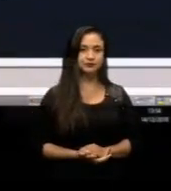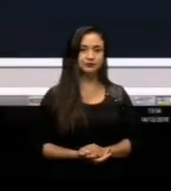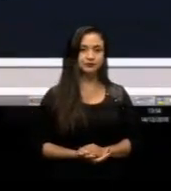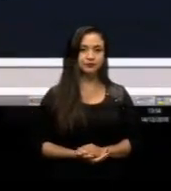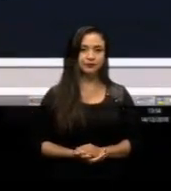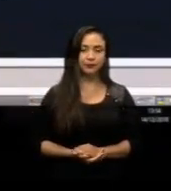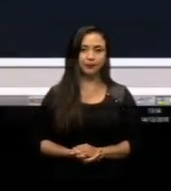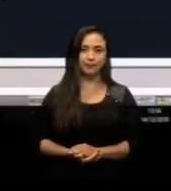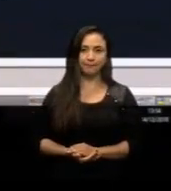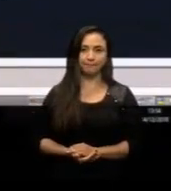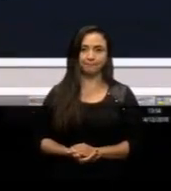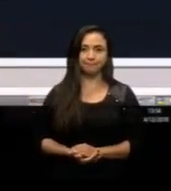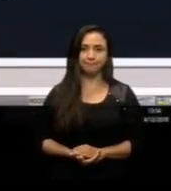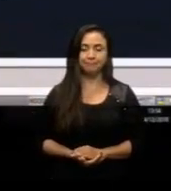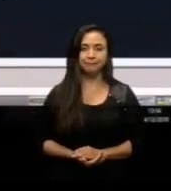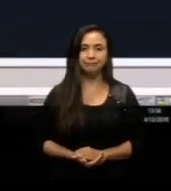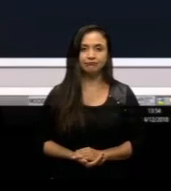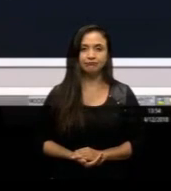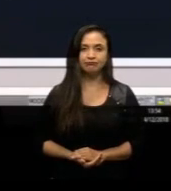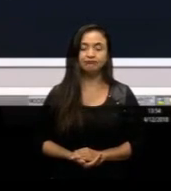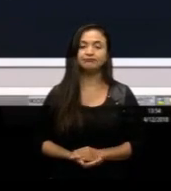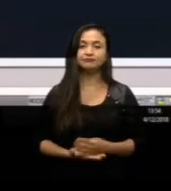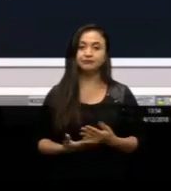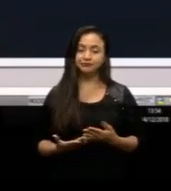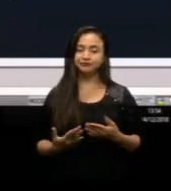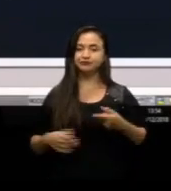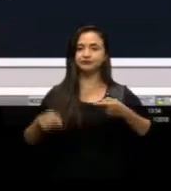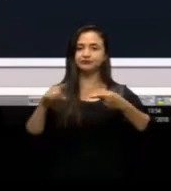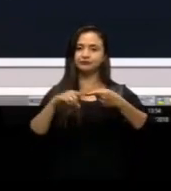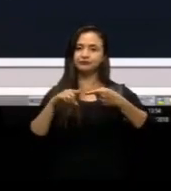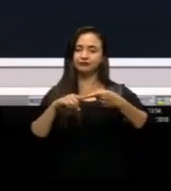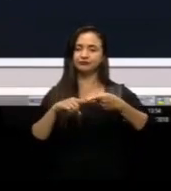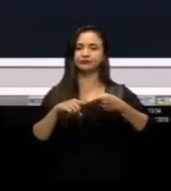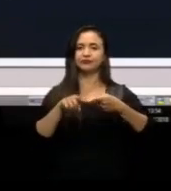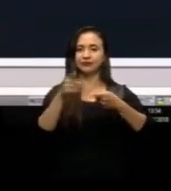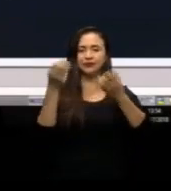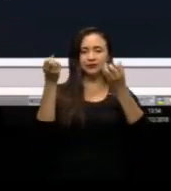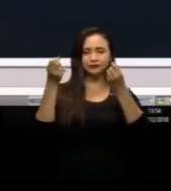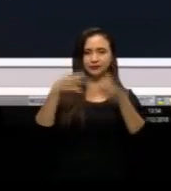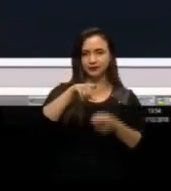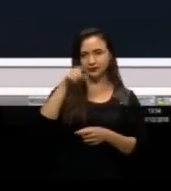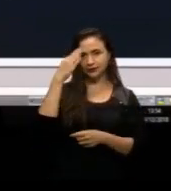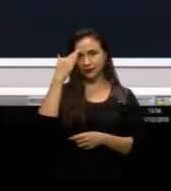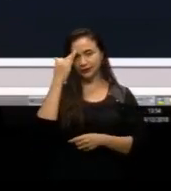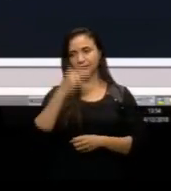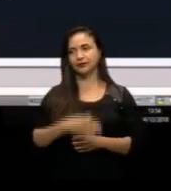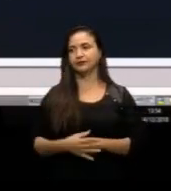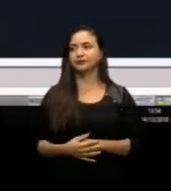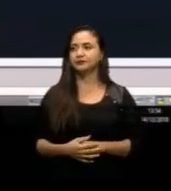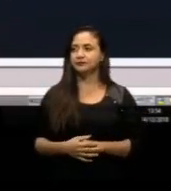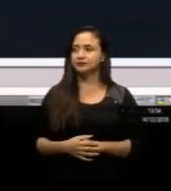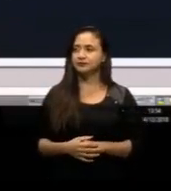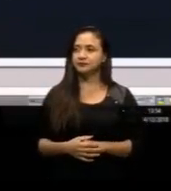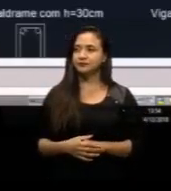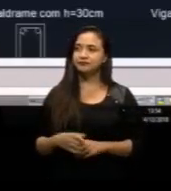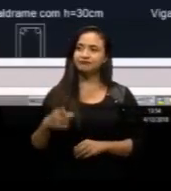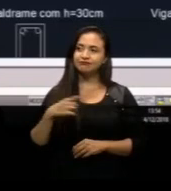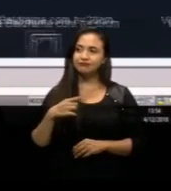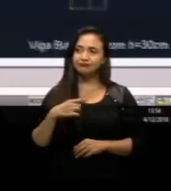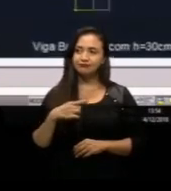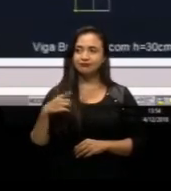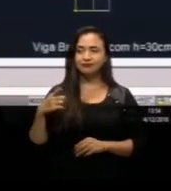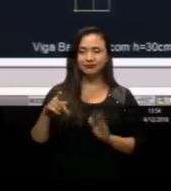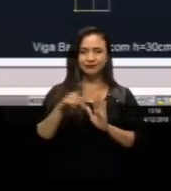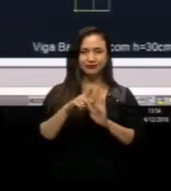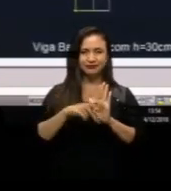Bom, então, primeiro para ambientar vocês, a gente tem aqui o nosso projeto. Lembra